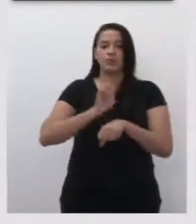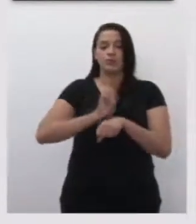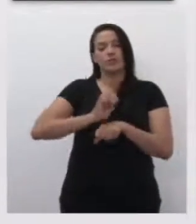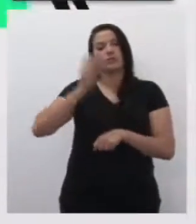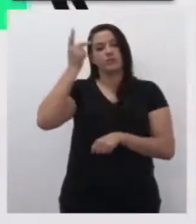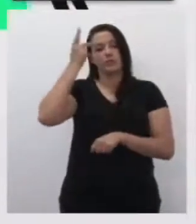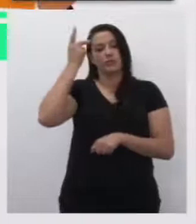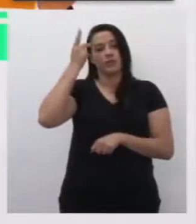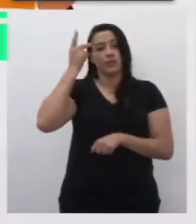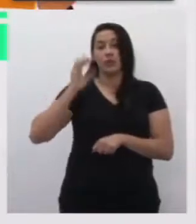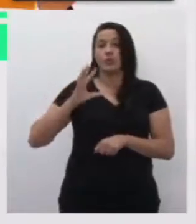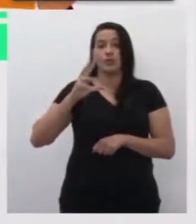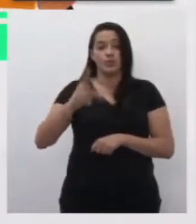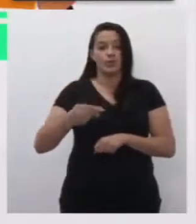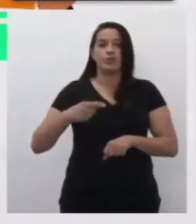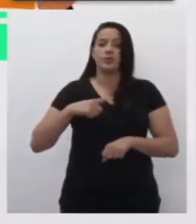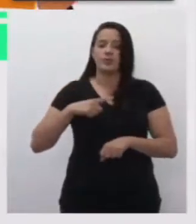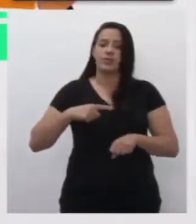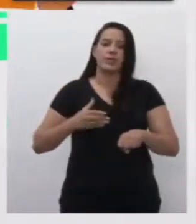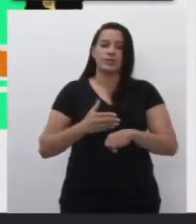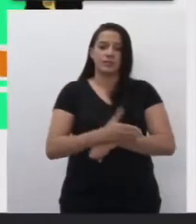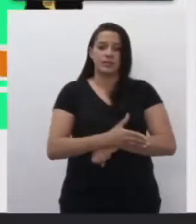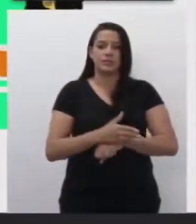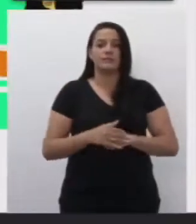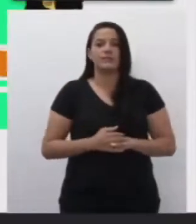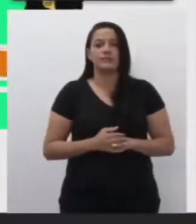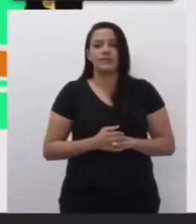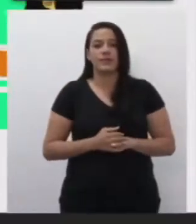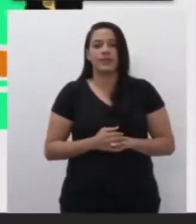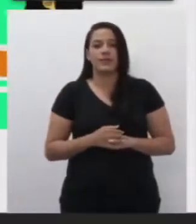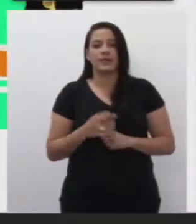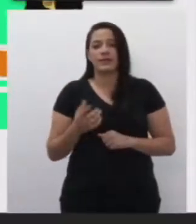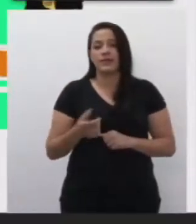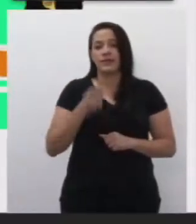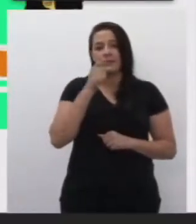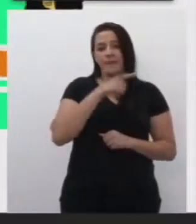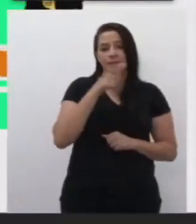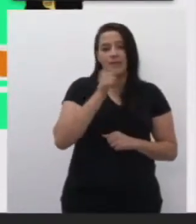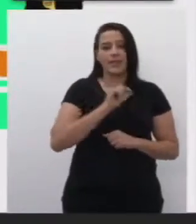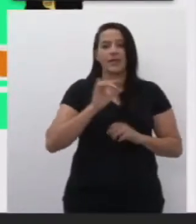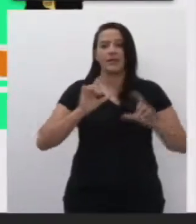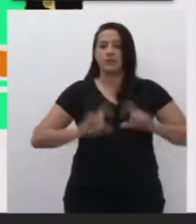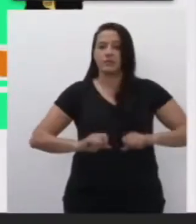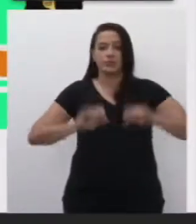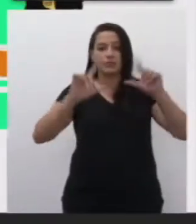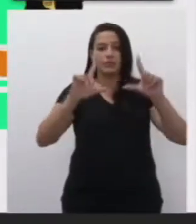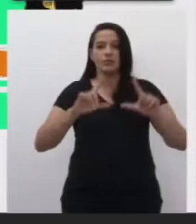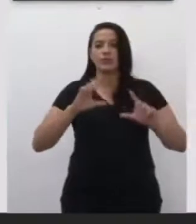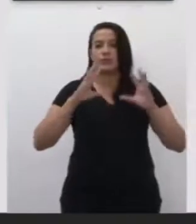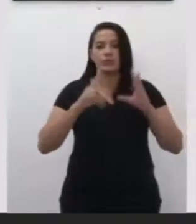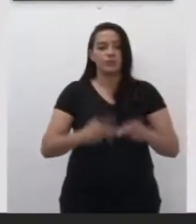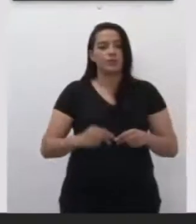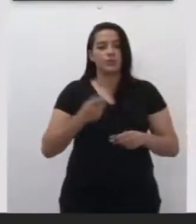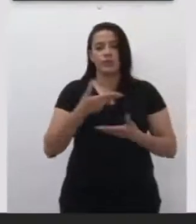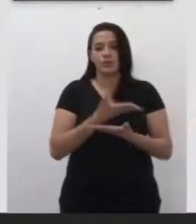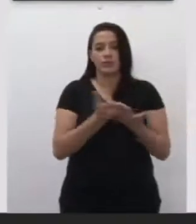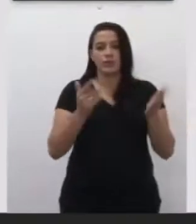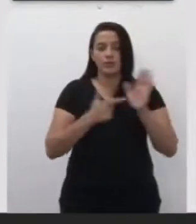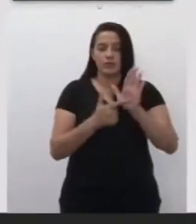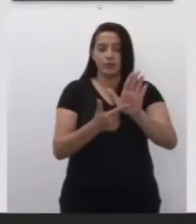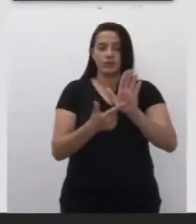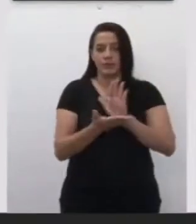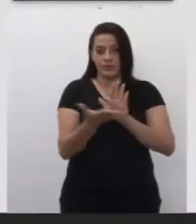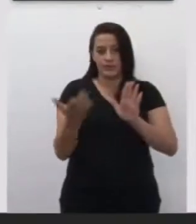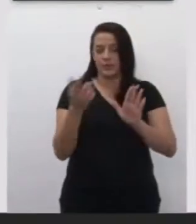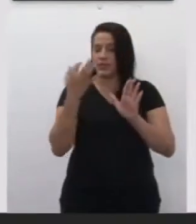tem acesso a tudo que eu estou mostrando aqui. Não tem nenhuma pegadinha, nada disso. É esse conteúdo puro que eu estou compartilhando com vocês,